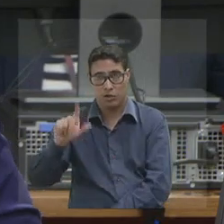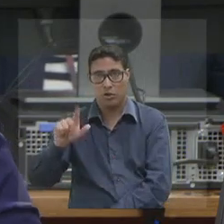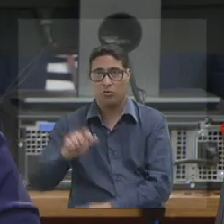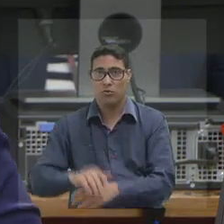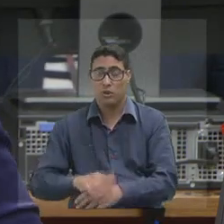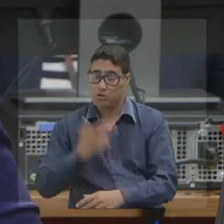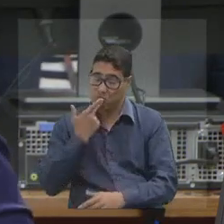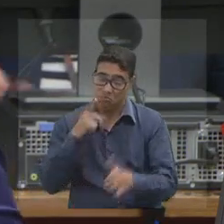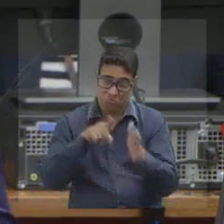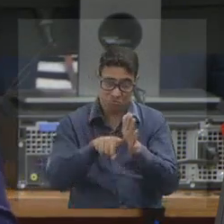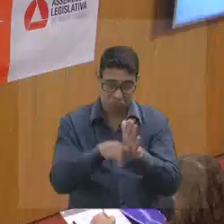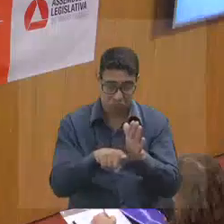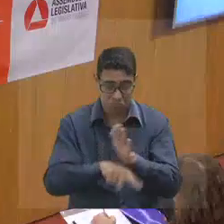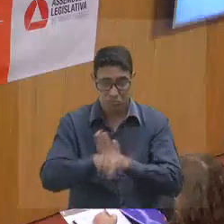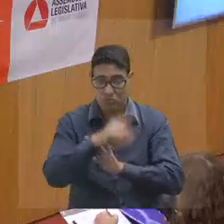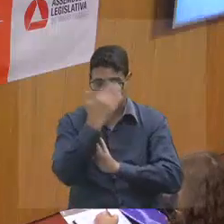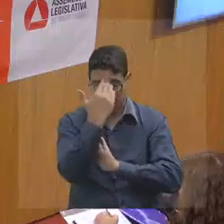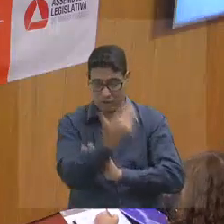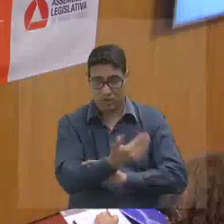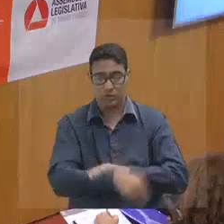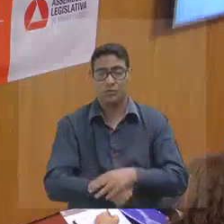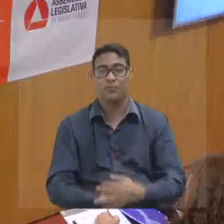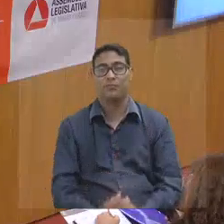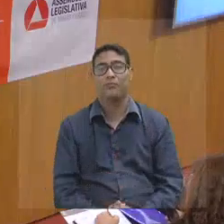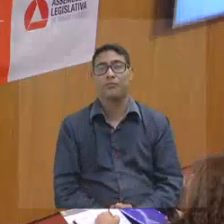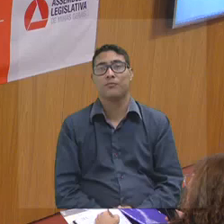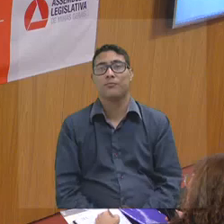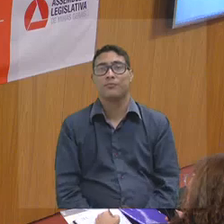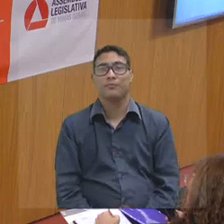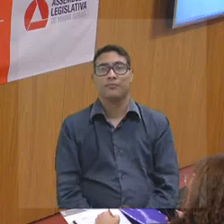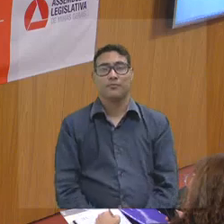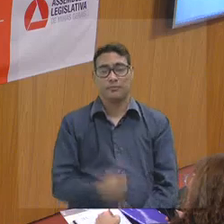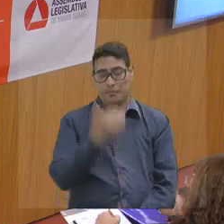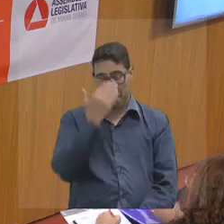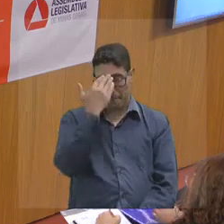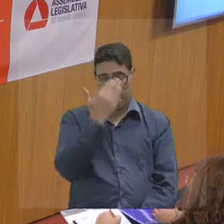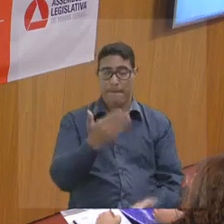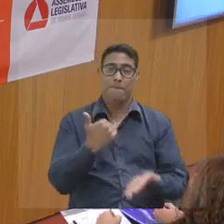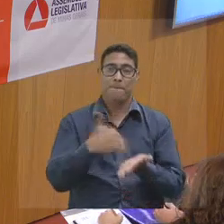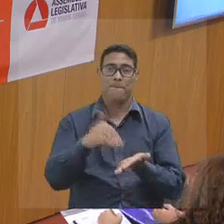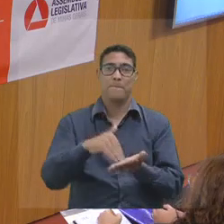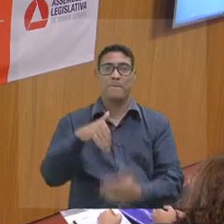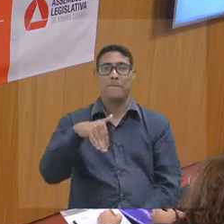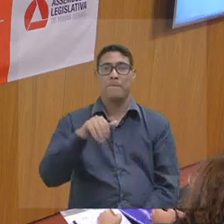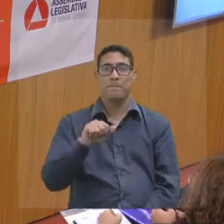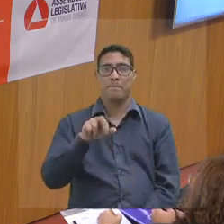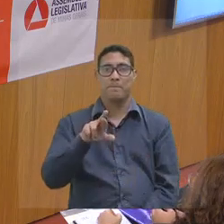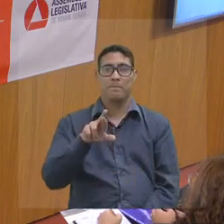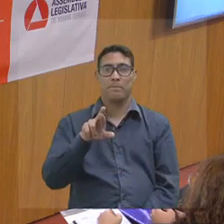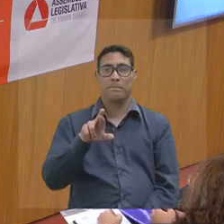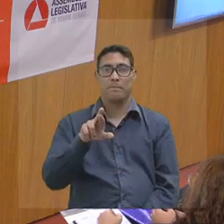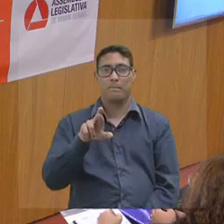secretário e agradeço muito obrigado Deputado Raul Belém tem a palavra secretária Marília